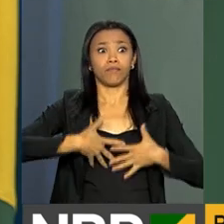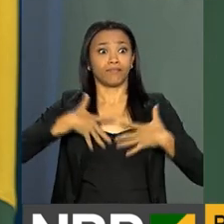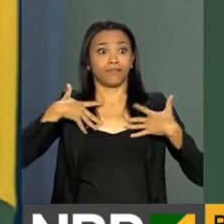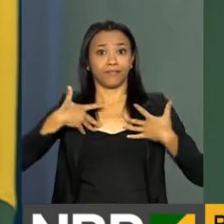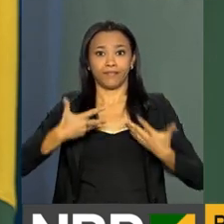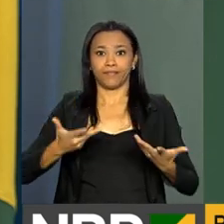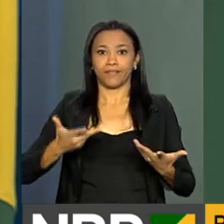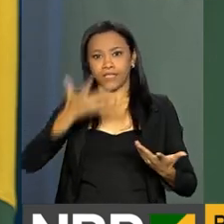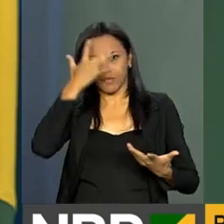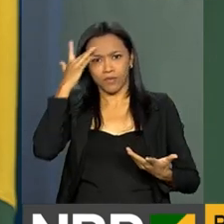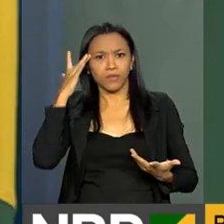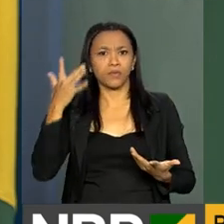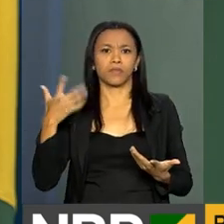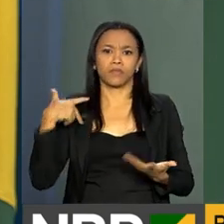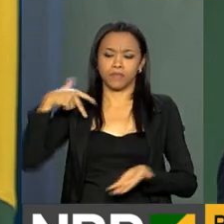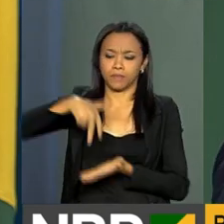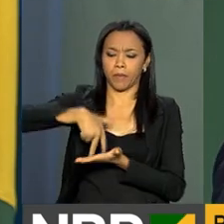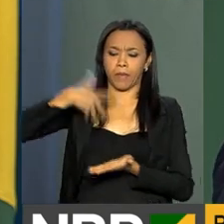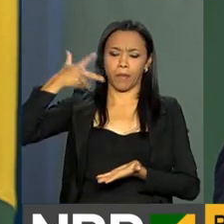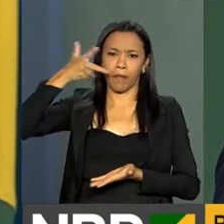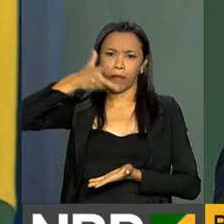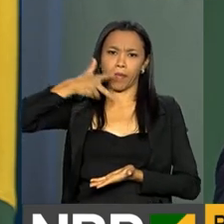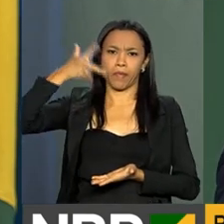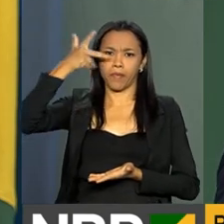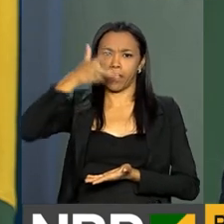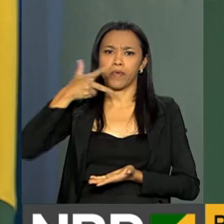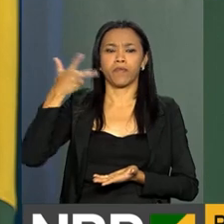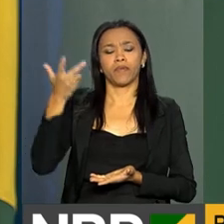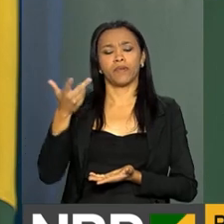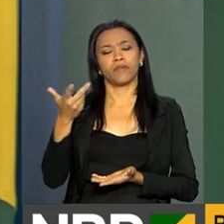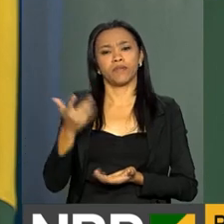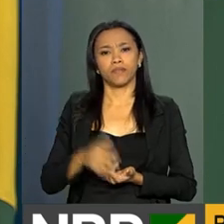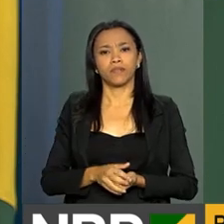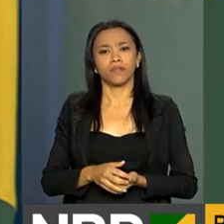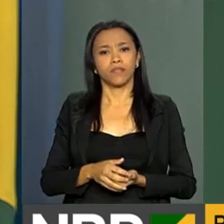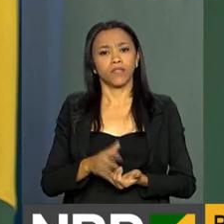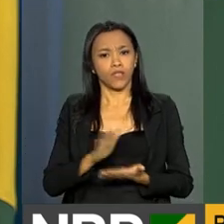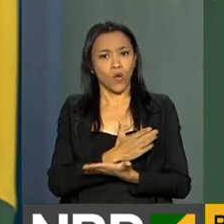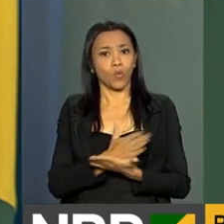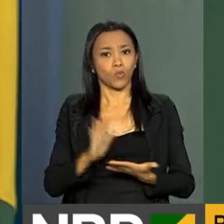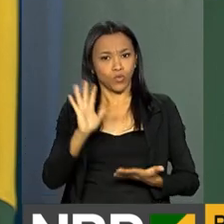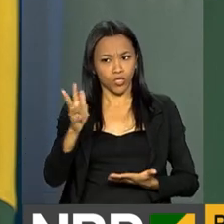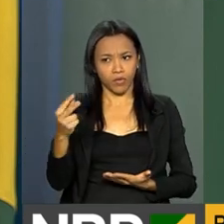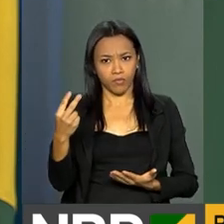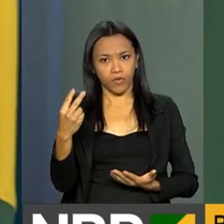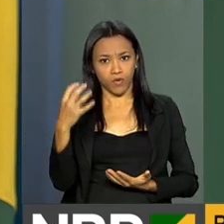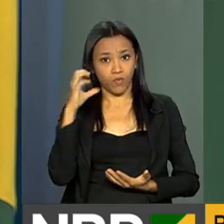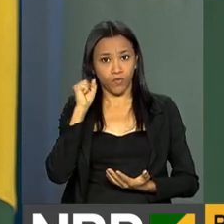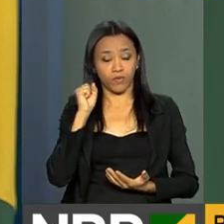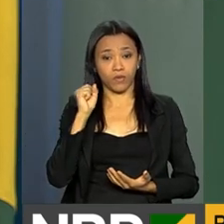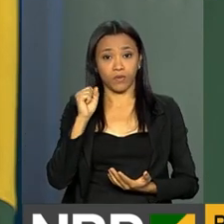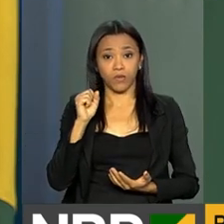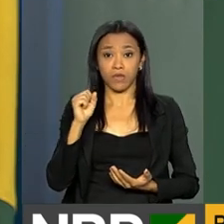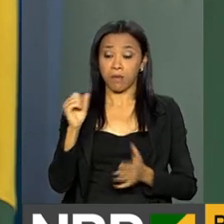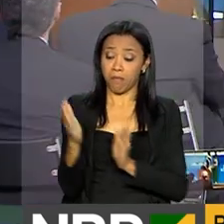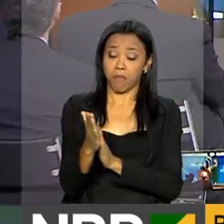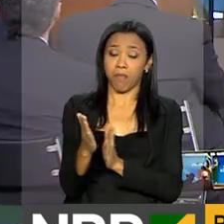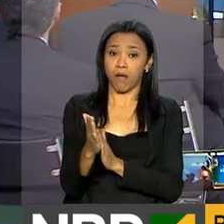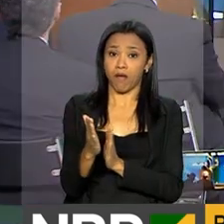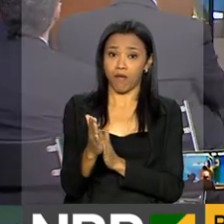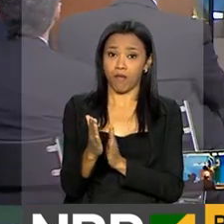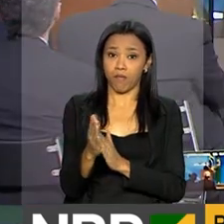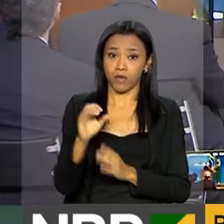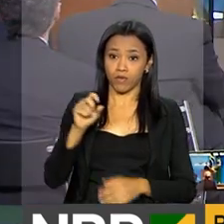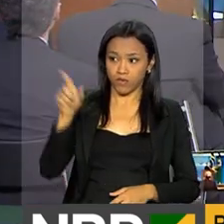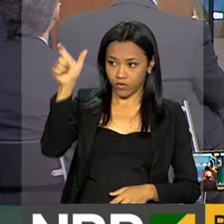entusiasmo com que se manifestam, né? E alguns aqui já me ouviram dizer isso várias vezes. Você sabe que Palmas, o